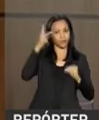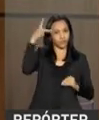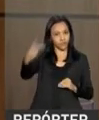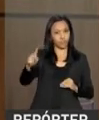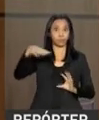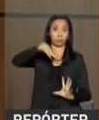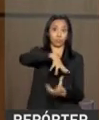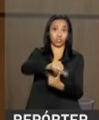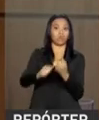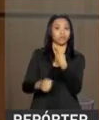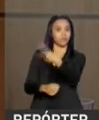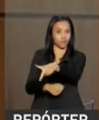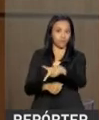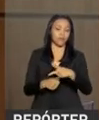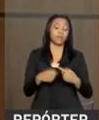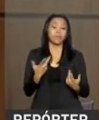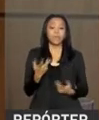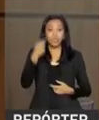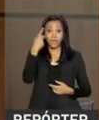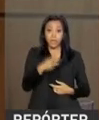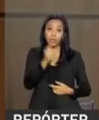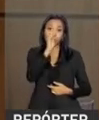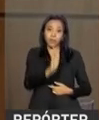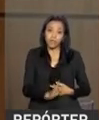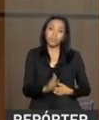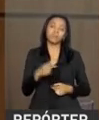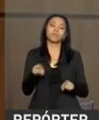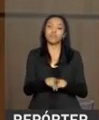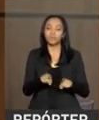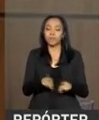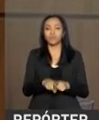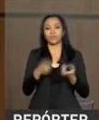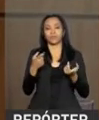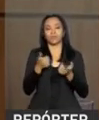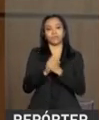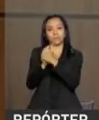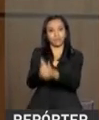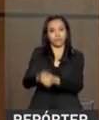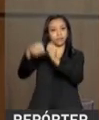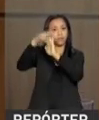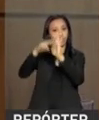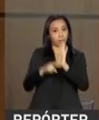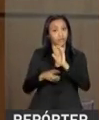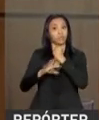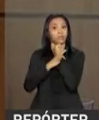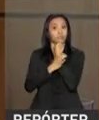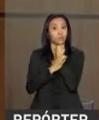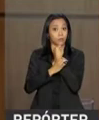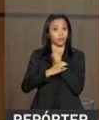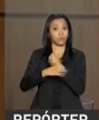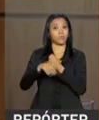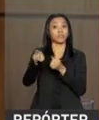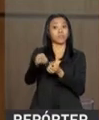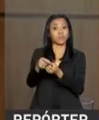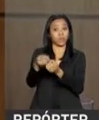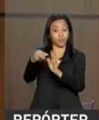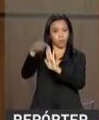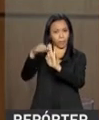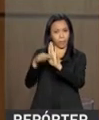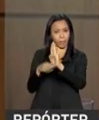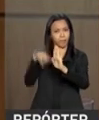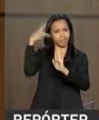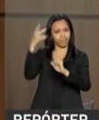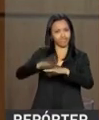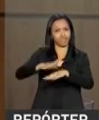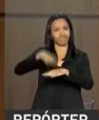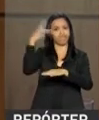mundiais e a convergência do Brasil às práticas de regras consolidadas pela OCDE é uma decisão de governo e